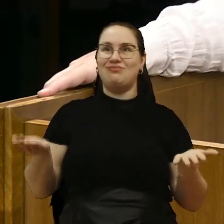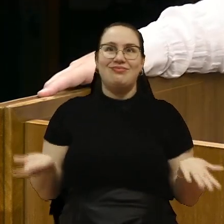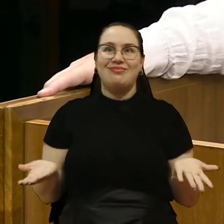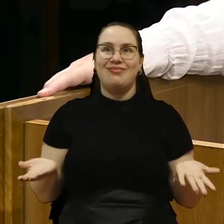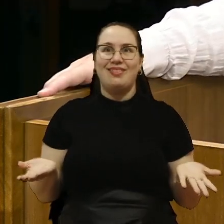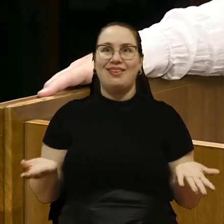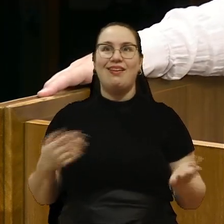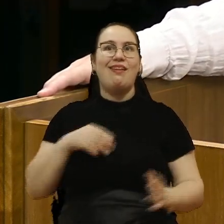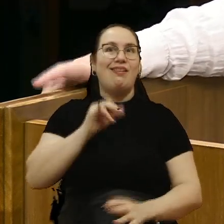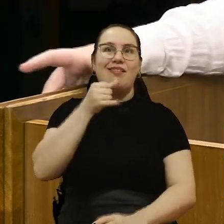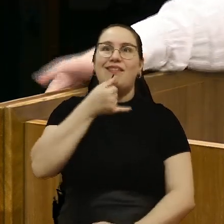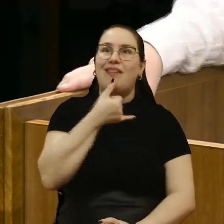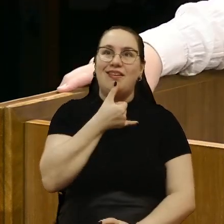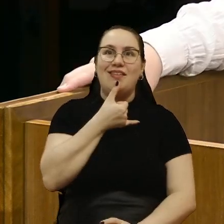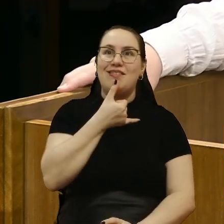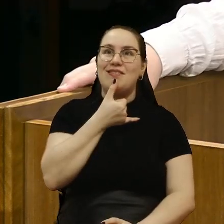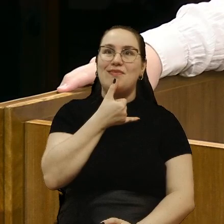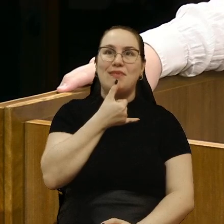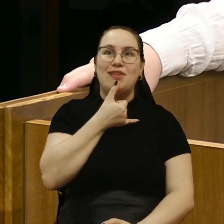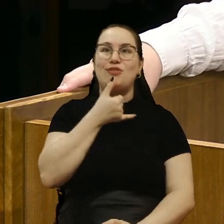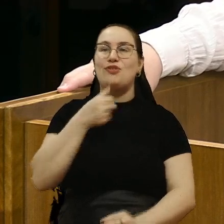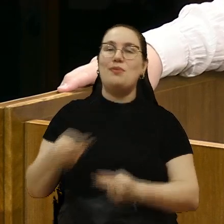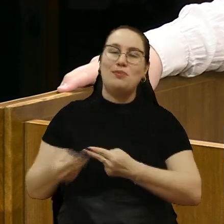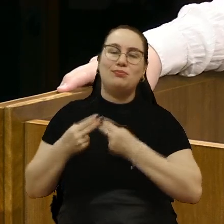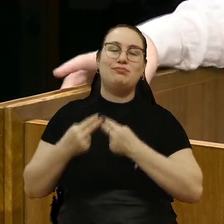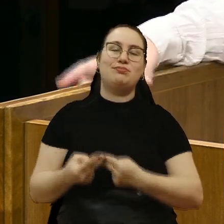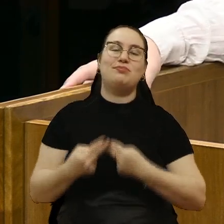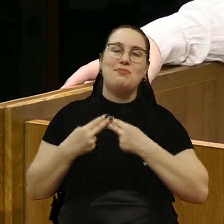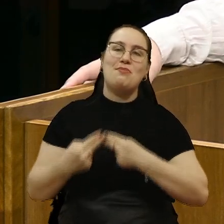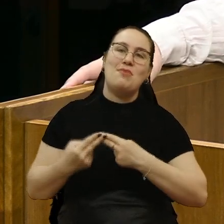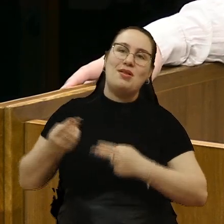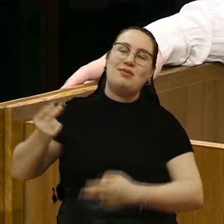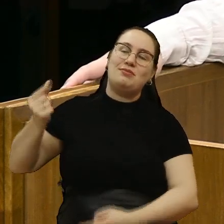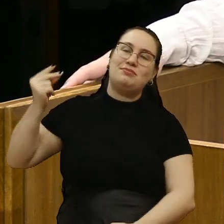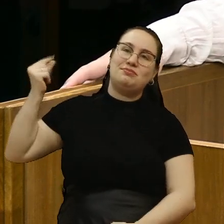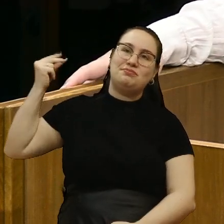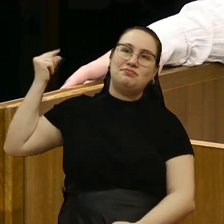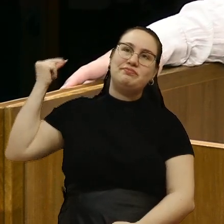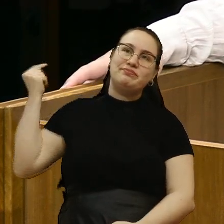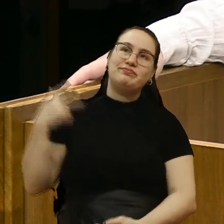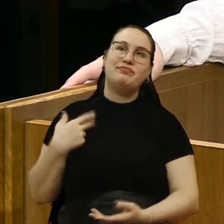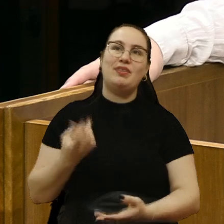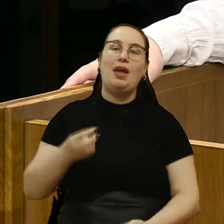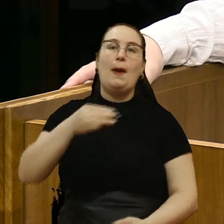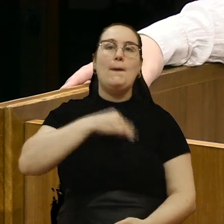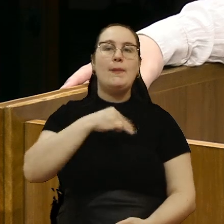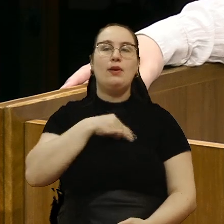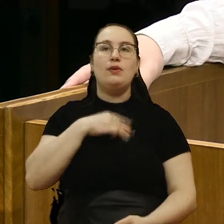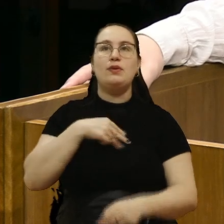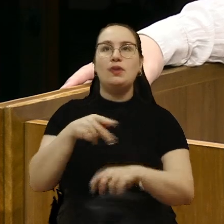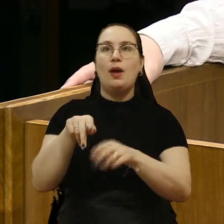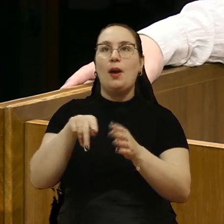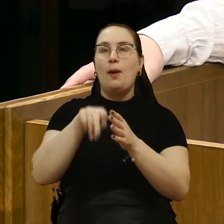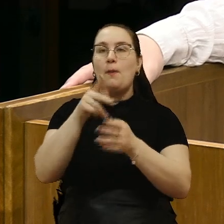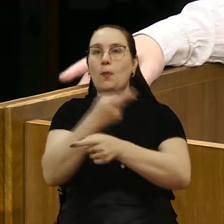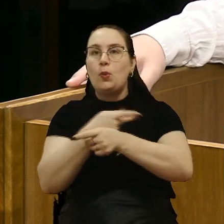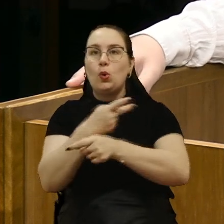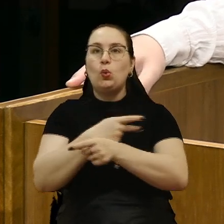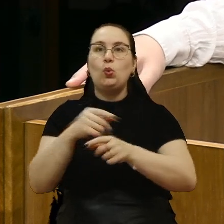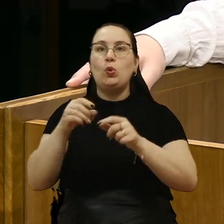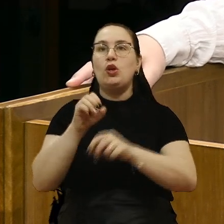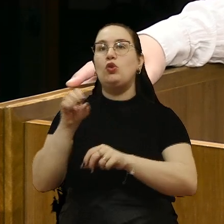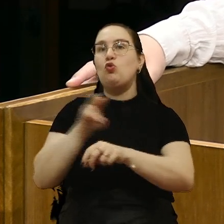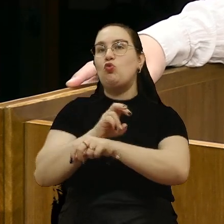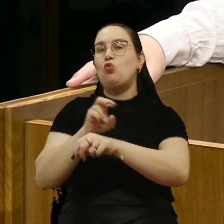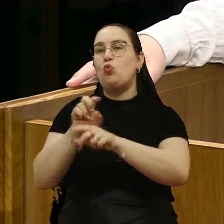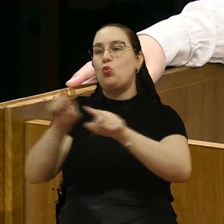Então, infelizmente, nós estamos presos em 2004. Eu brinquei com o vereador Jack que a Marco Polo estava procurando funcionários, vereador Lucas. Então, eu quero para o